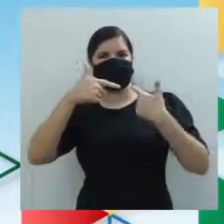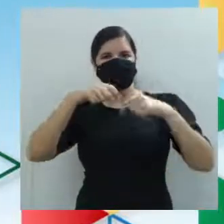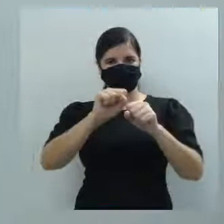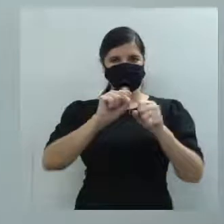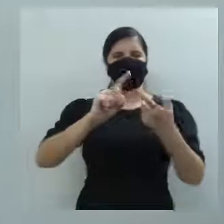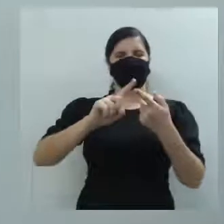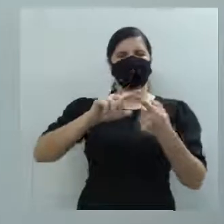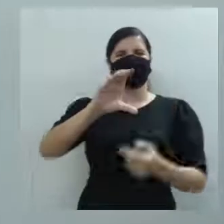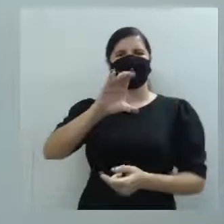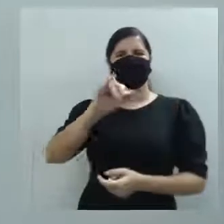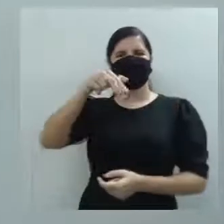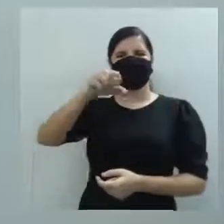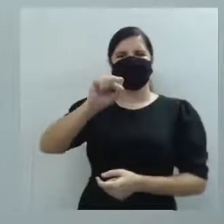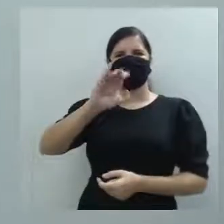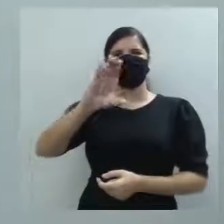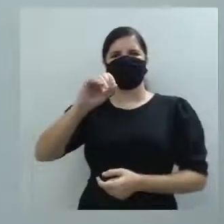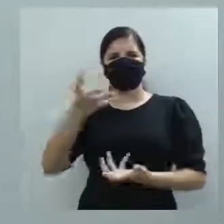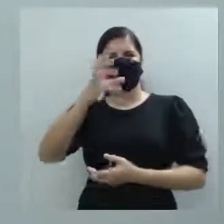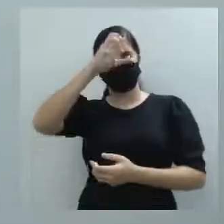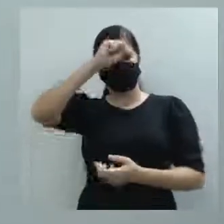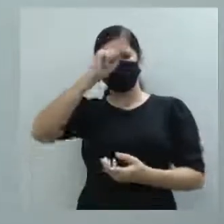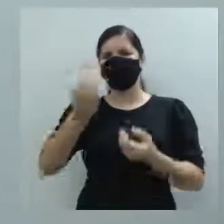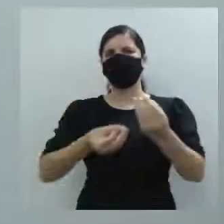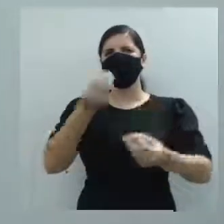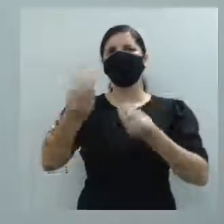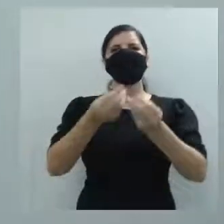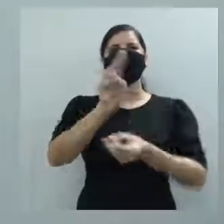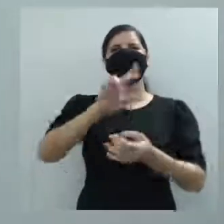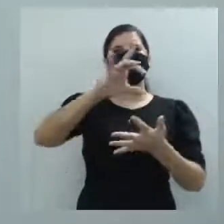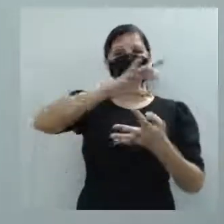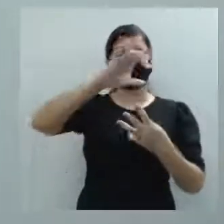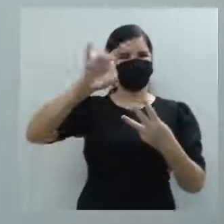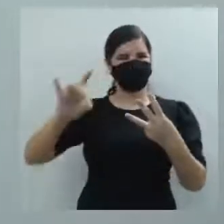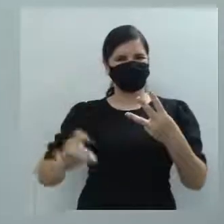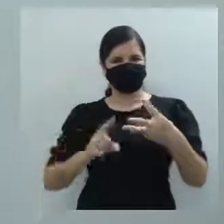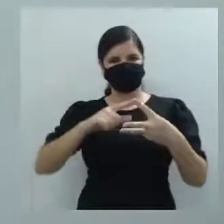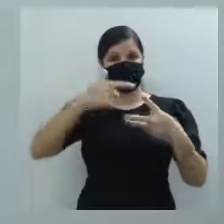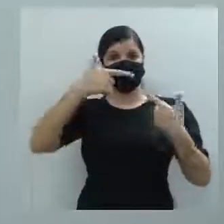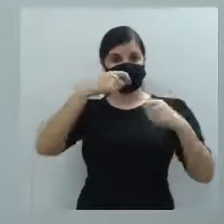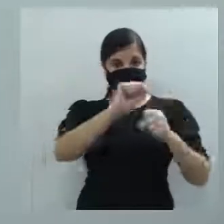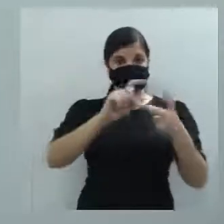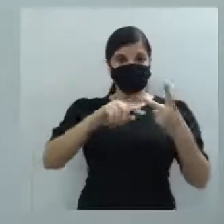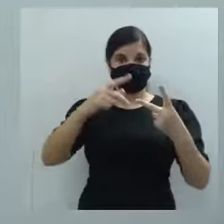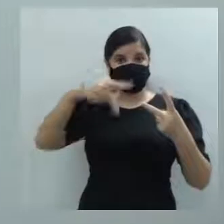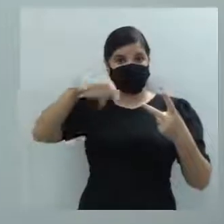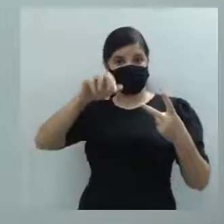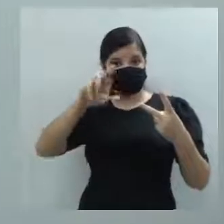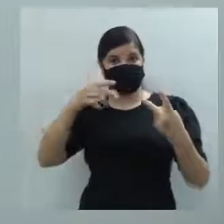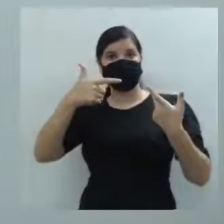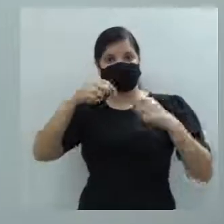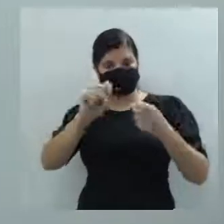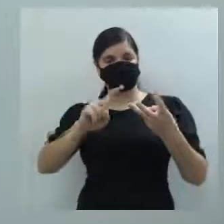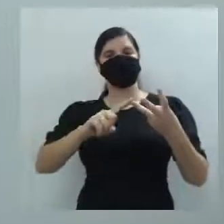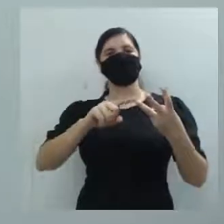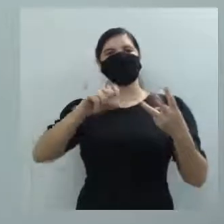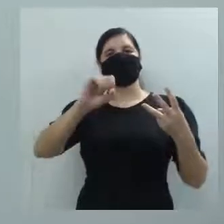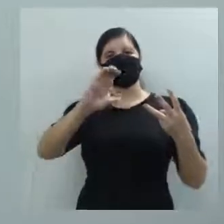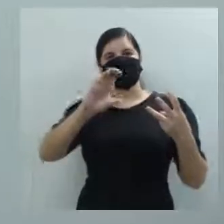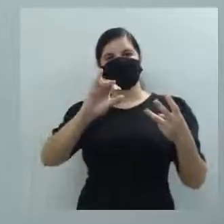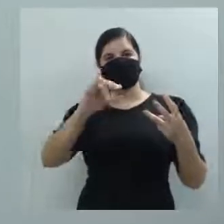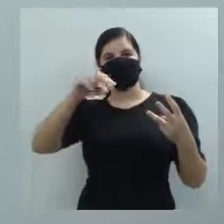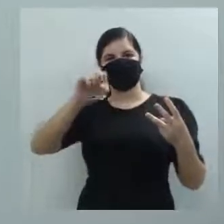Vamos aprender o que são esses elementos linguísticos, paralinguísticos e cinésicos. Mas para isso, nós precisamos